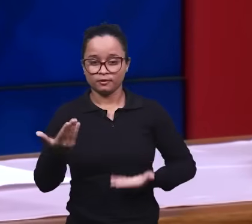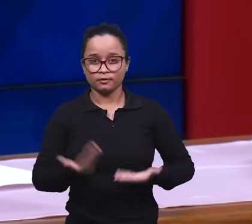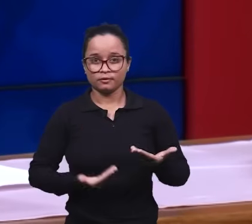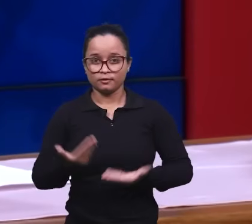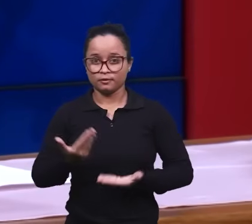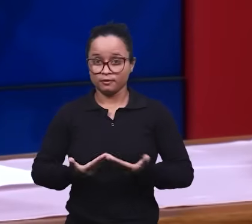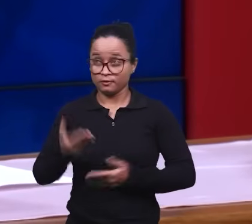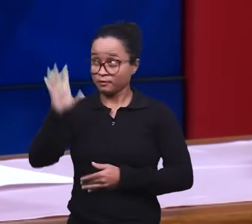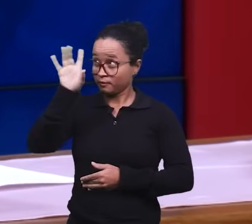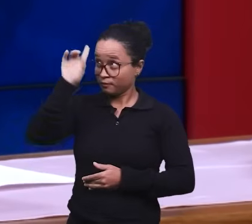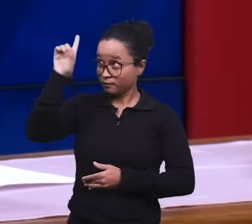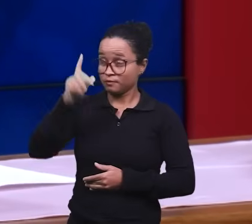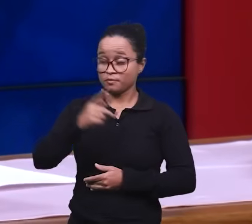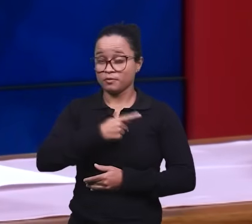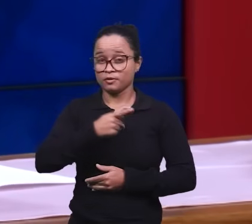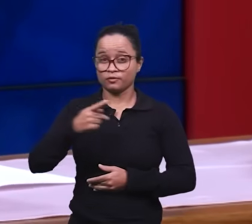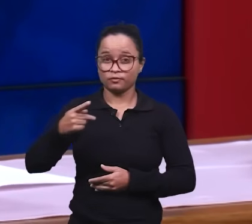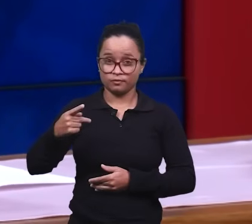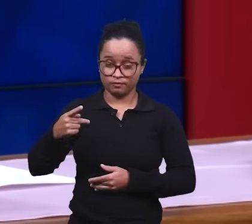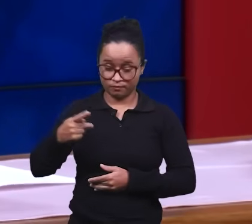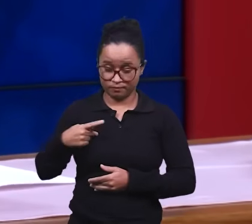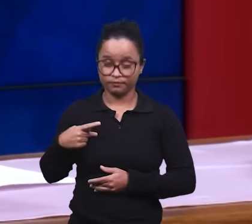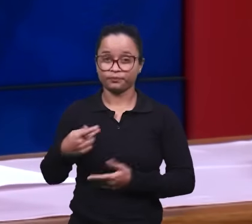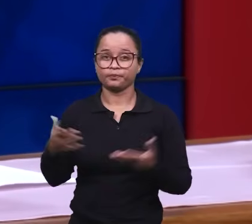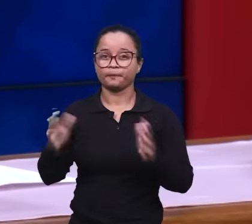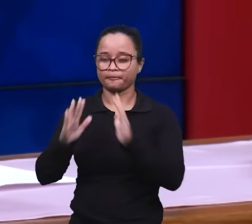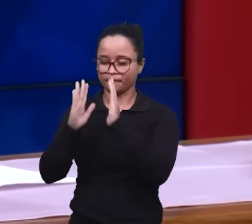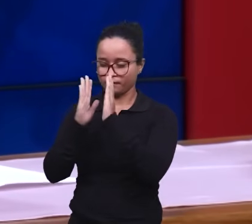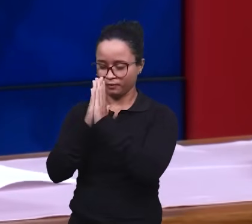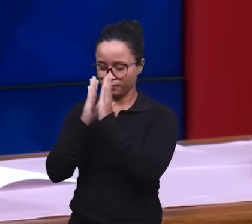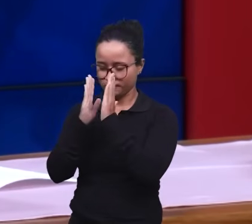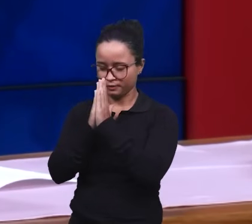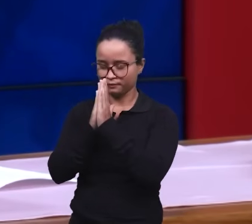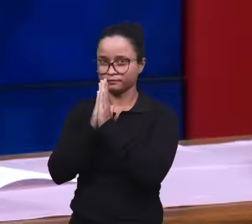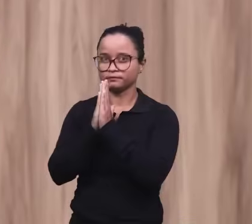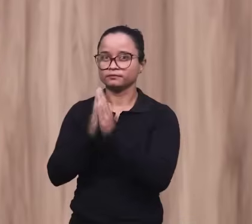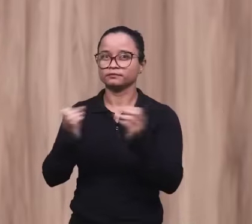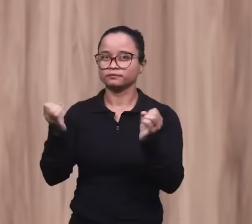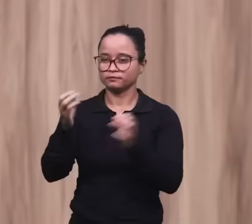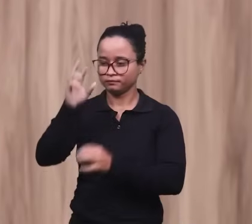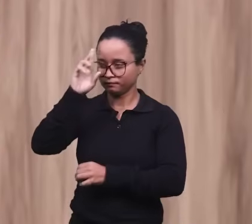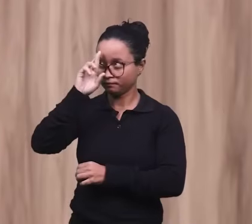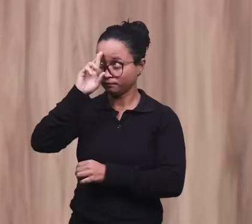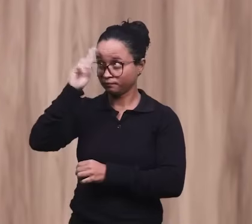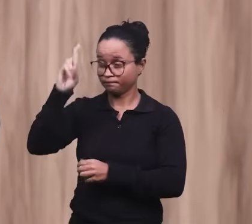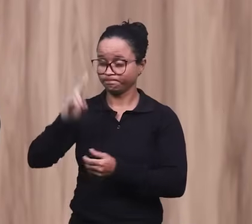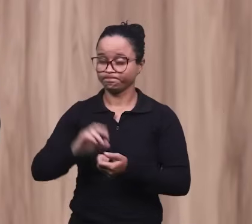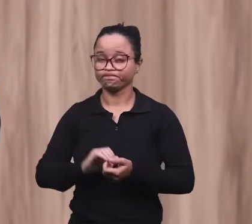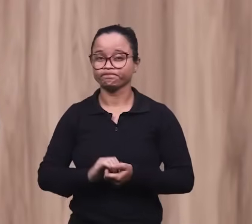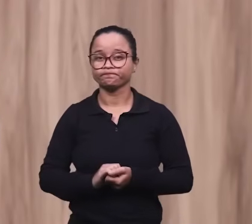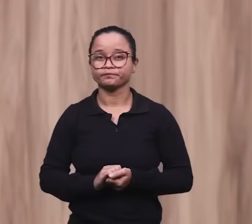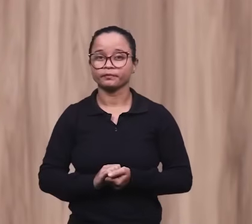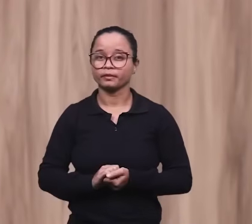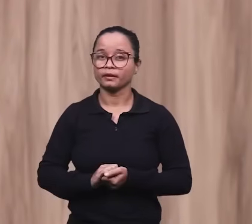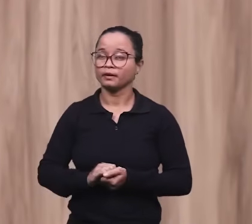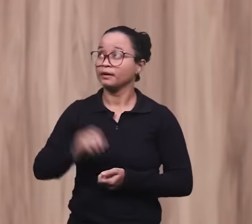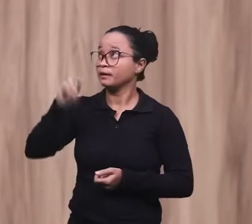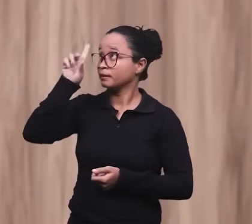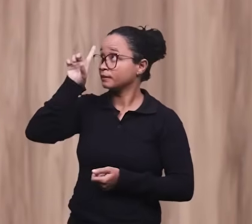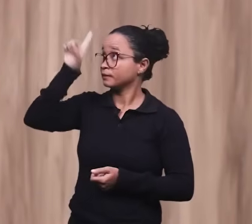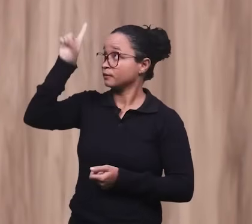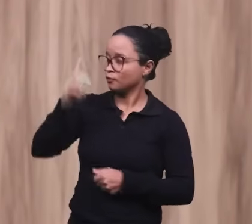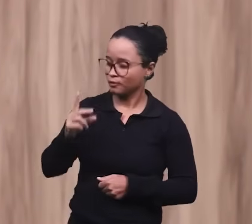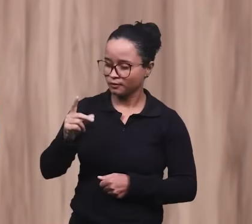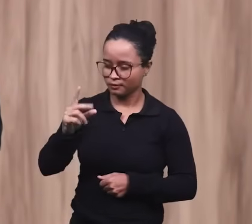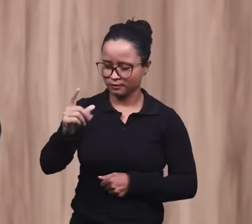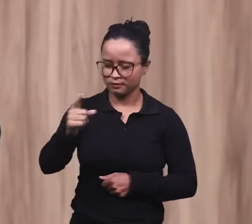Deus, um pastor, vai elevar a Deus uma oração de glorificação. Eterno Deus, nós queremos